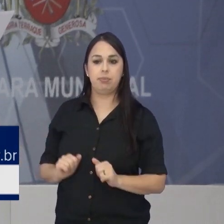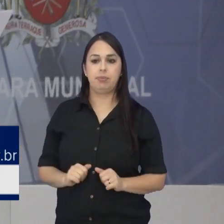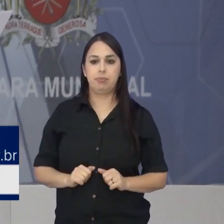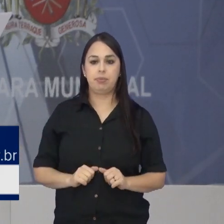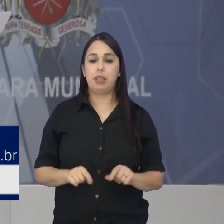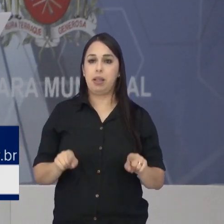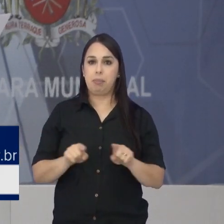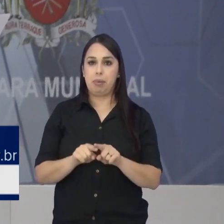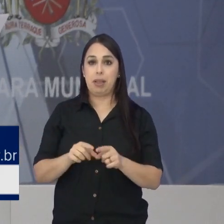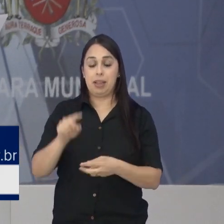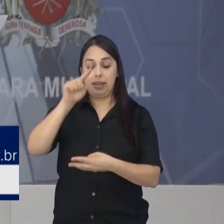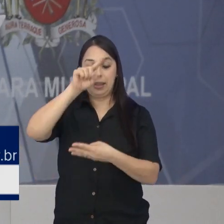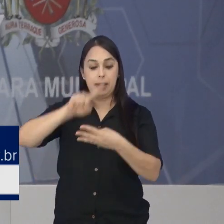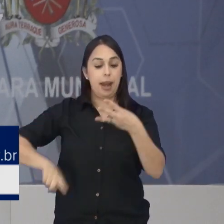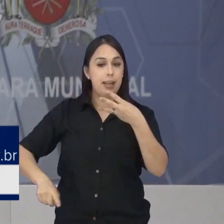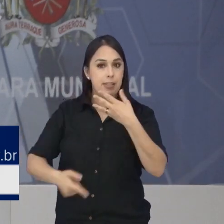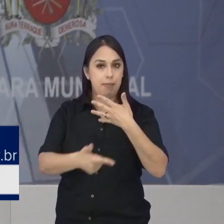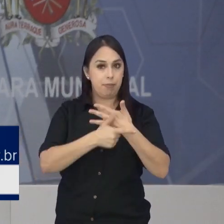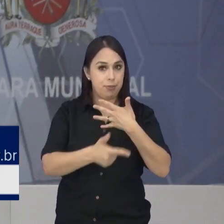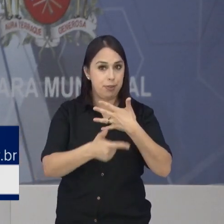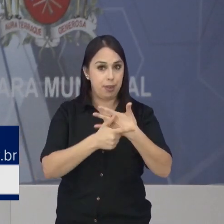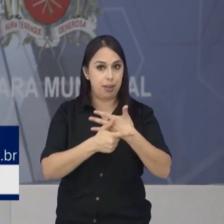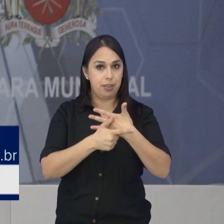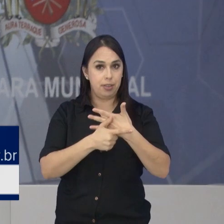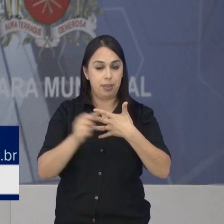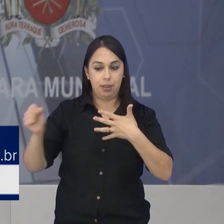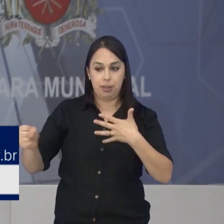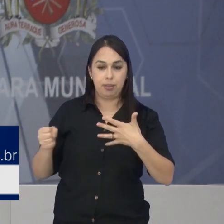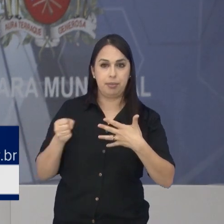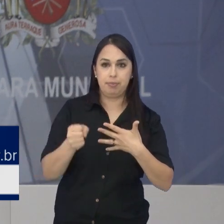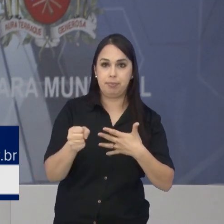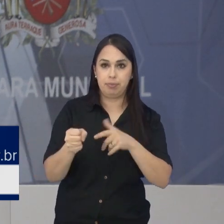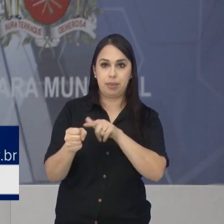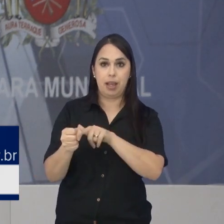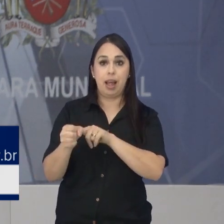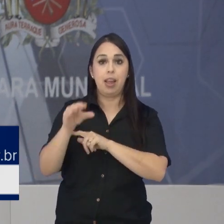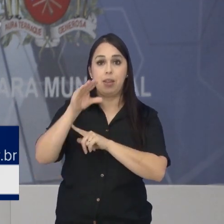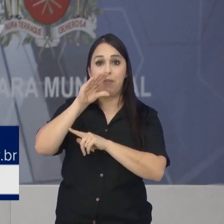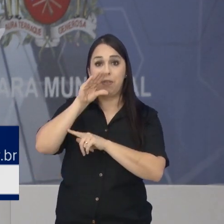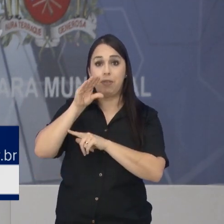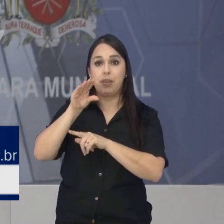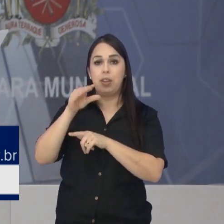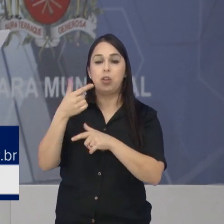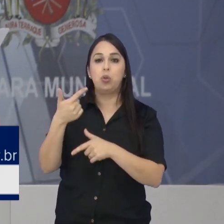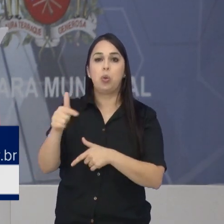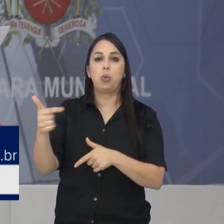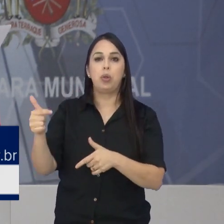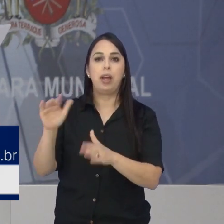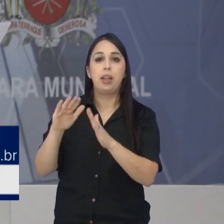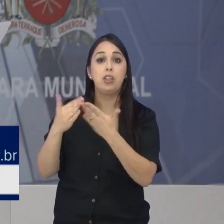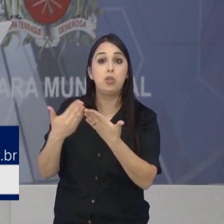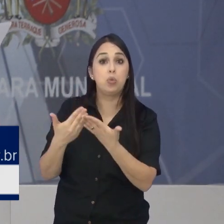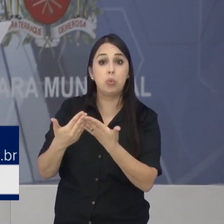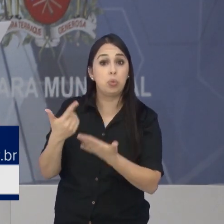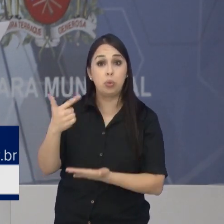foram nomeados 3 cargos em comissão para servidores que não possuem ensino superior completo em